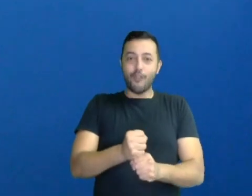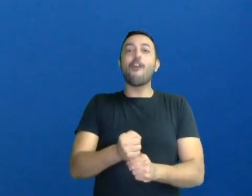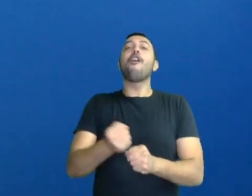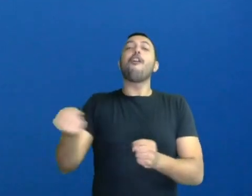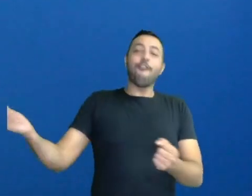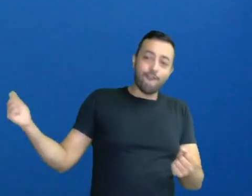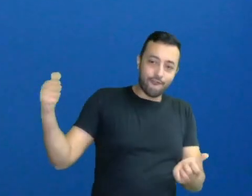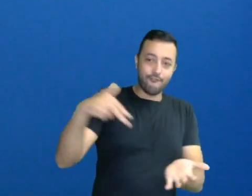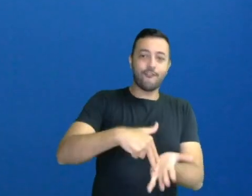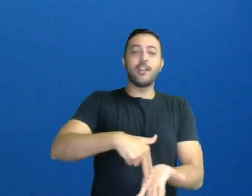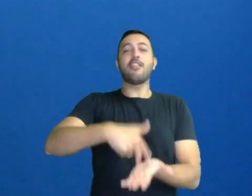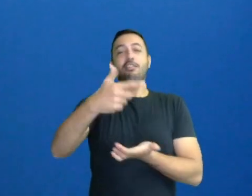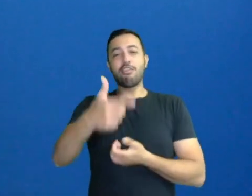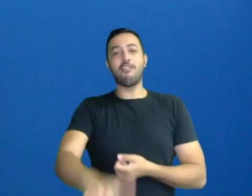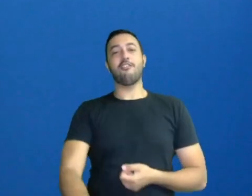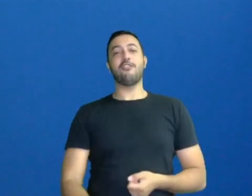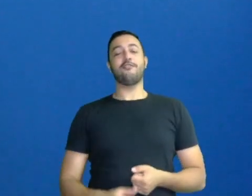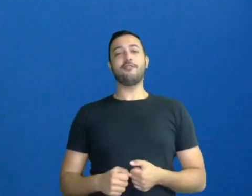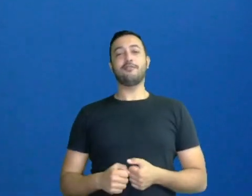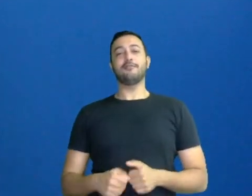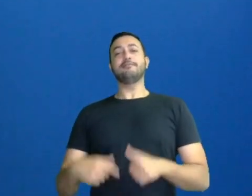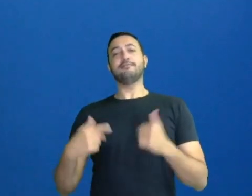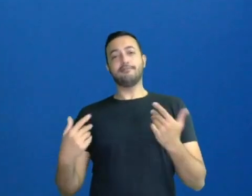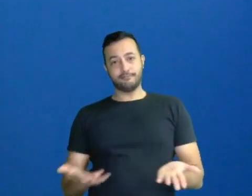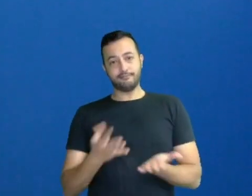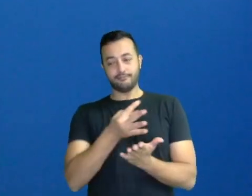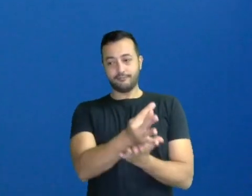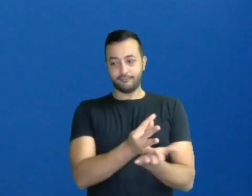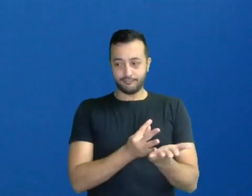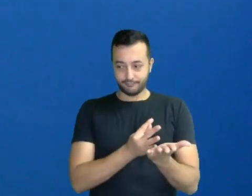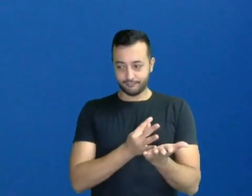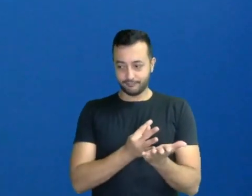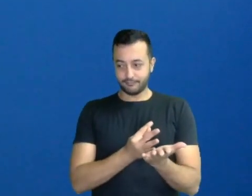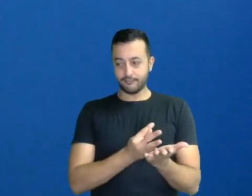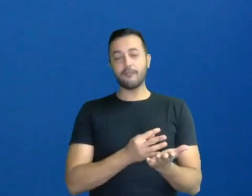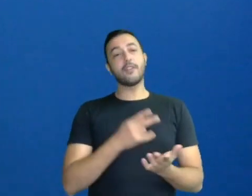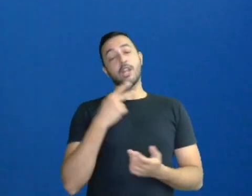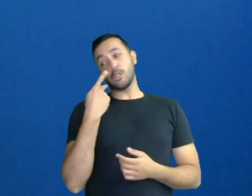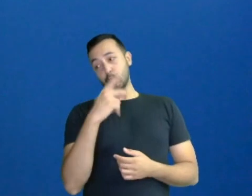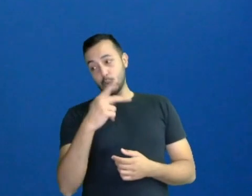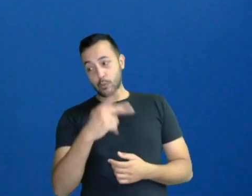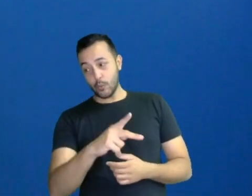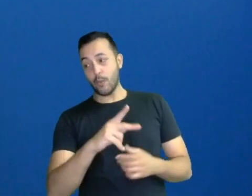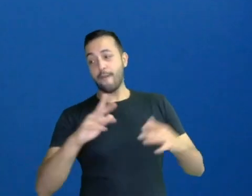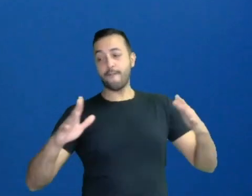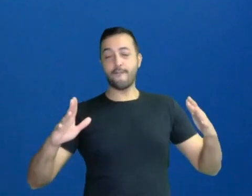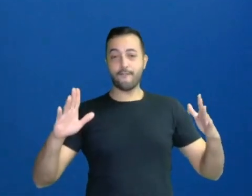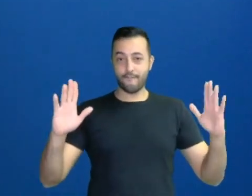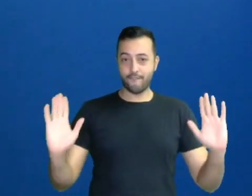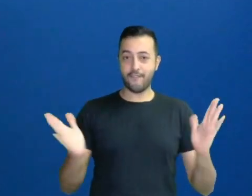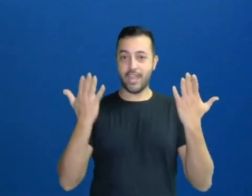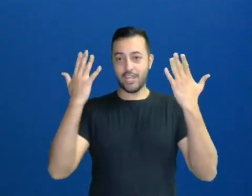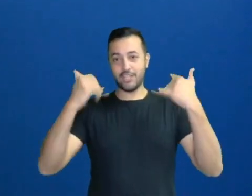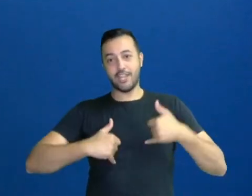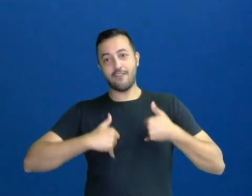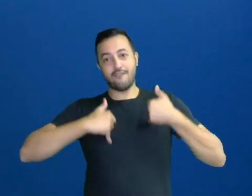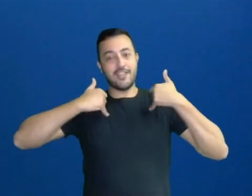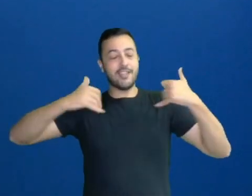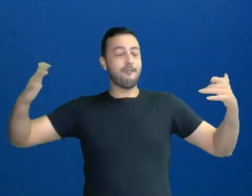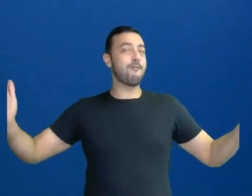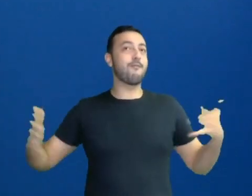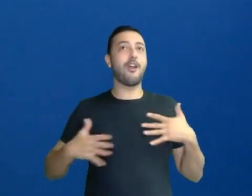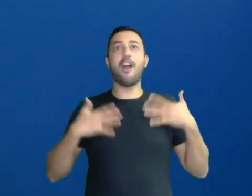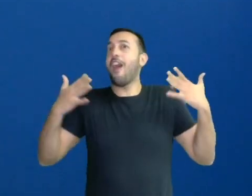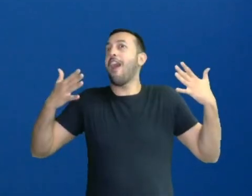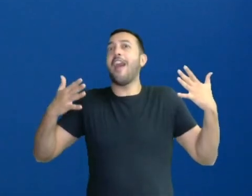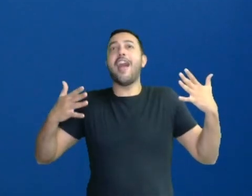comparecer a novamente a festa né então aqui o texto lá sua festa de aniversário foi uma